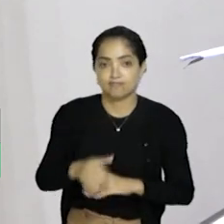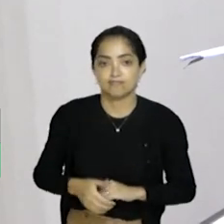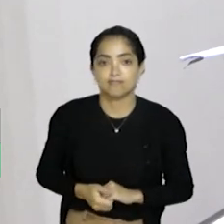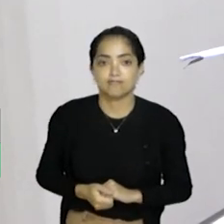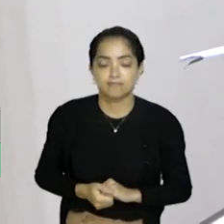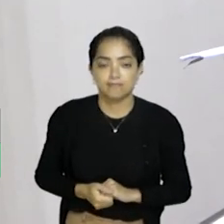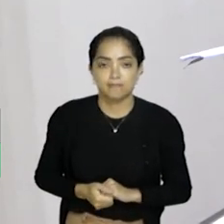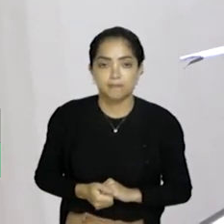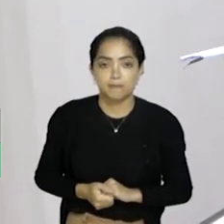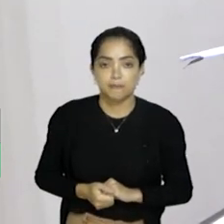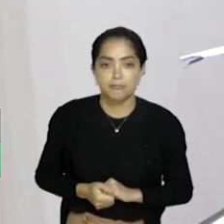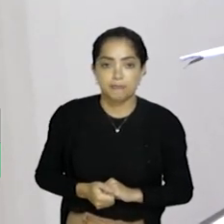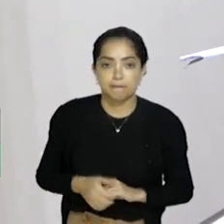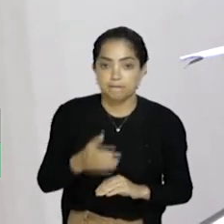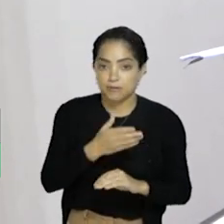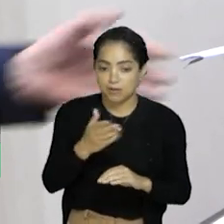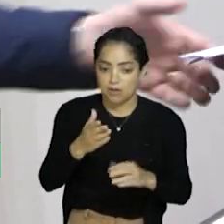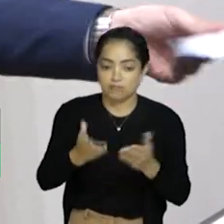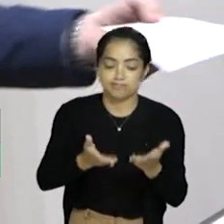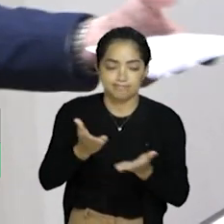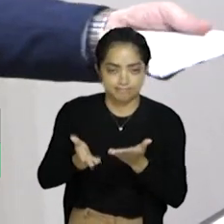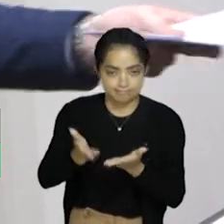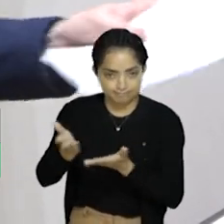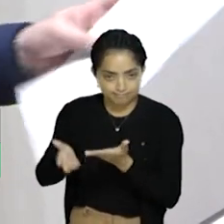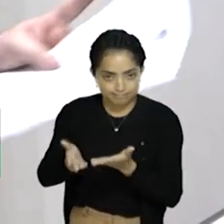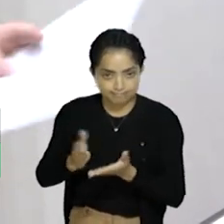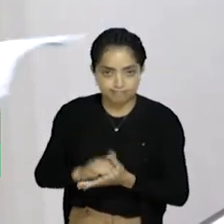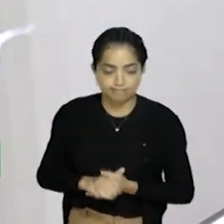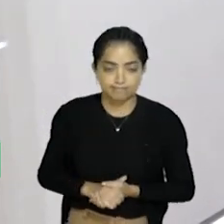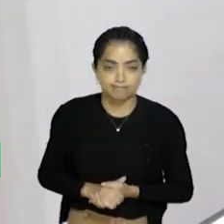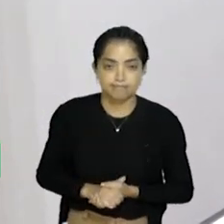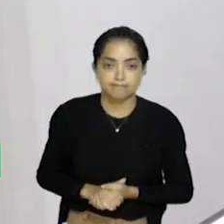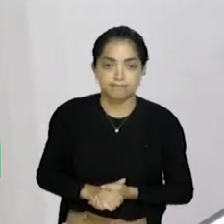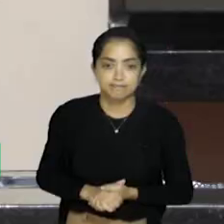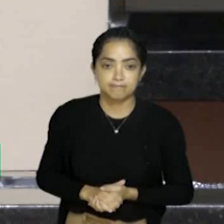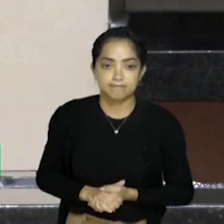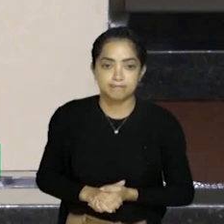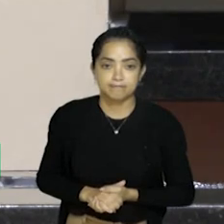oferecer a população de Oliveira obrigado